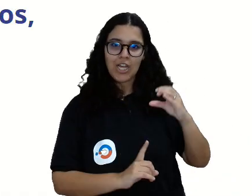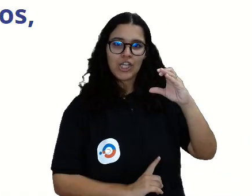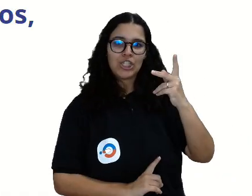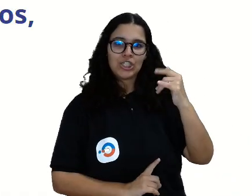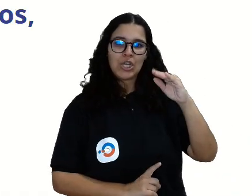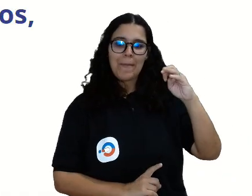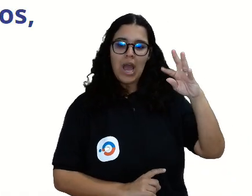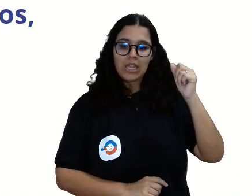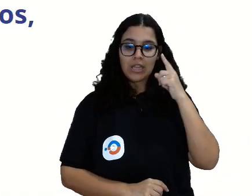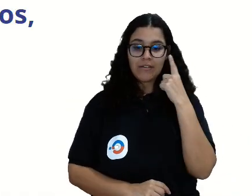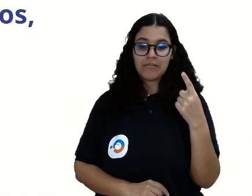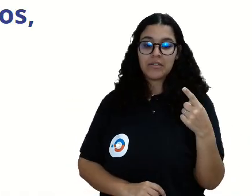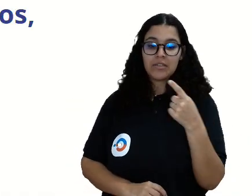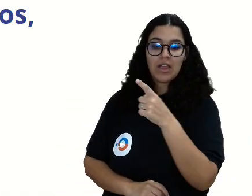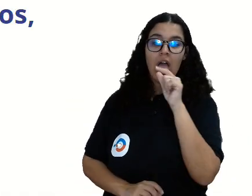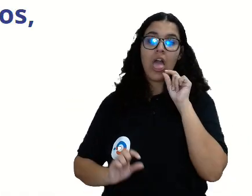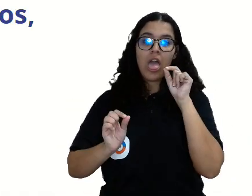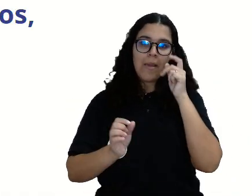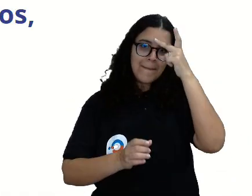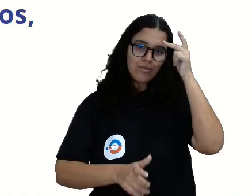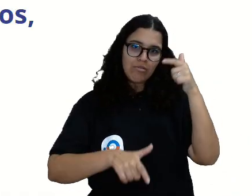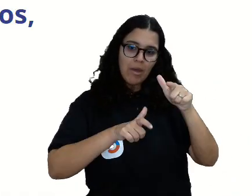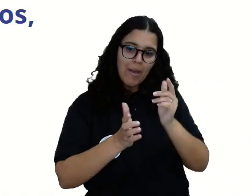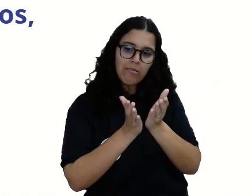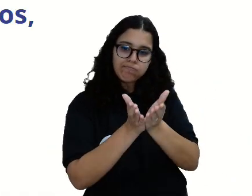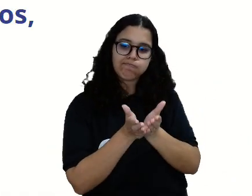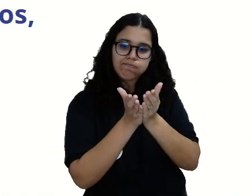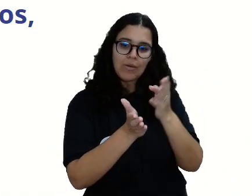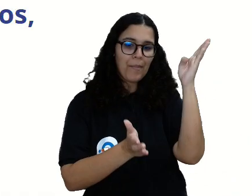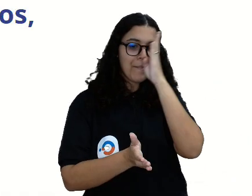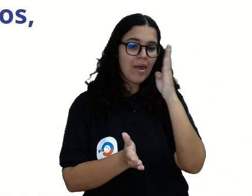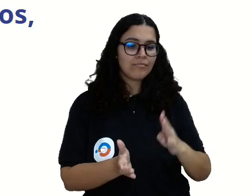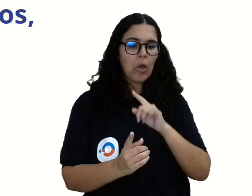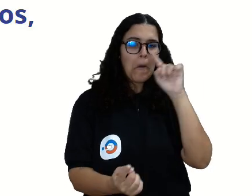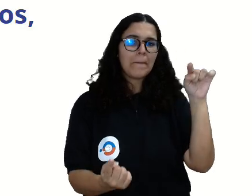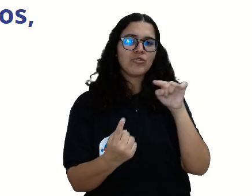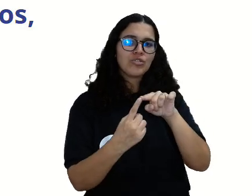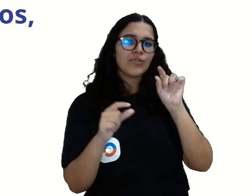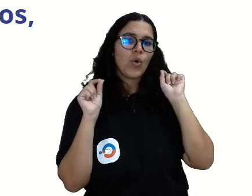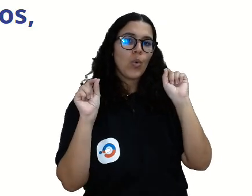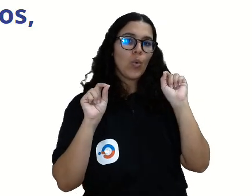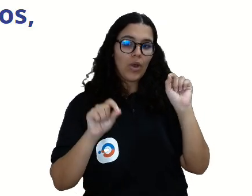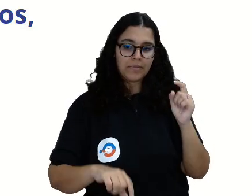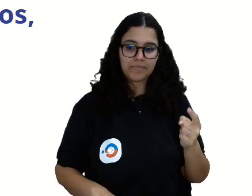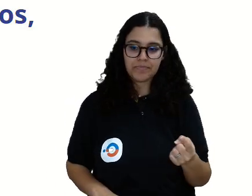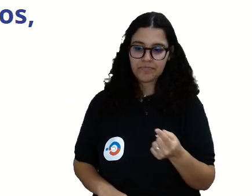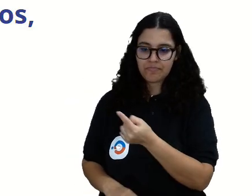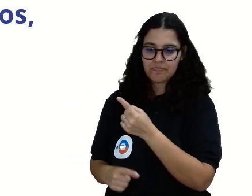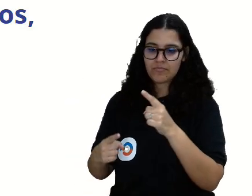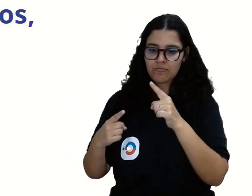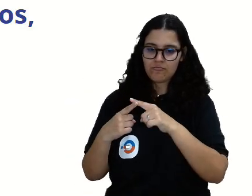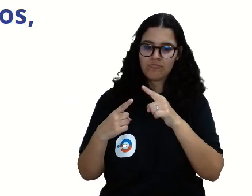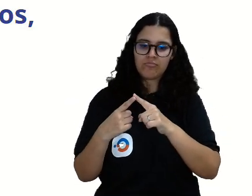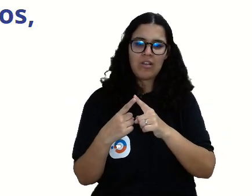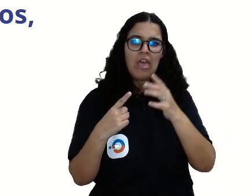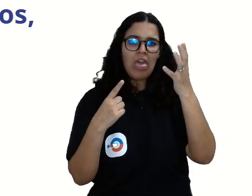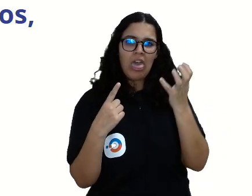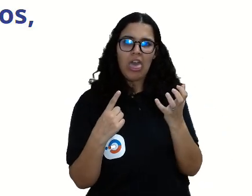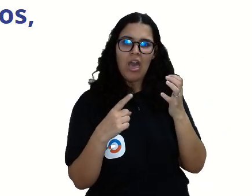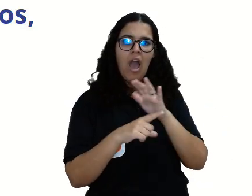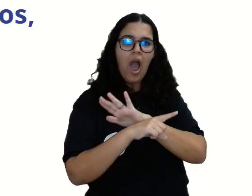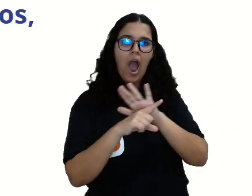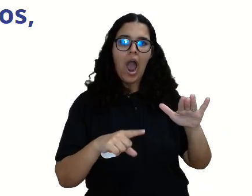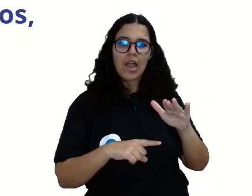movimento liderado por marinheiros brasileiros que tinha como principal objetivo: letra A, derrubar o governo da